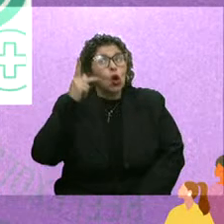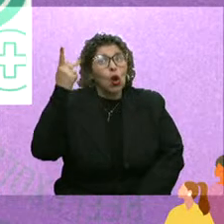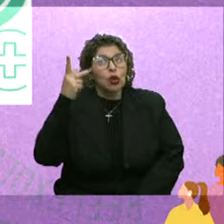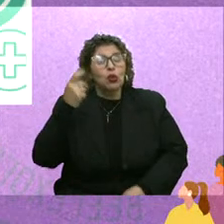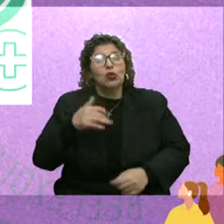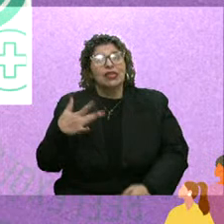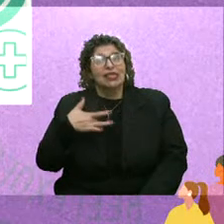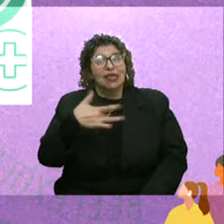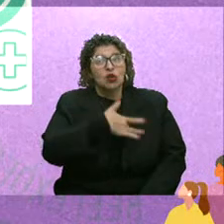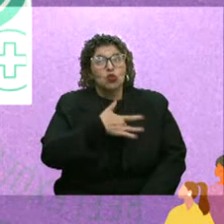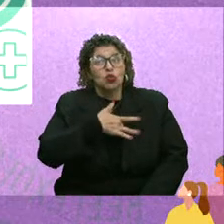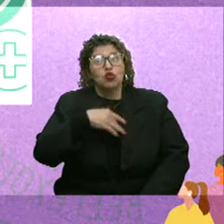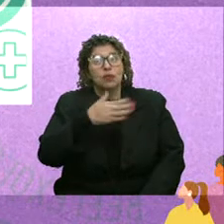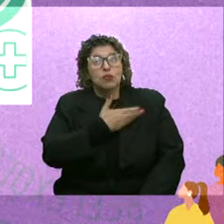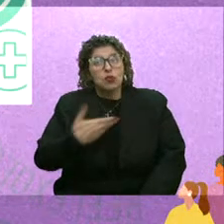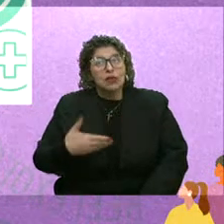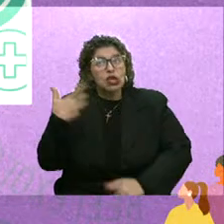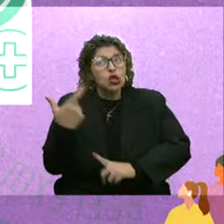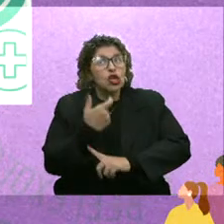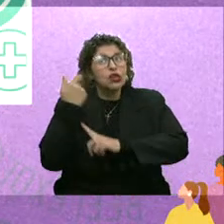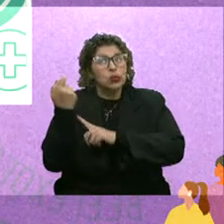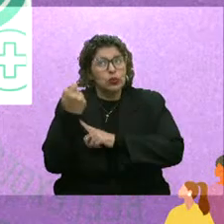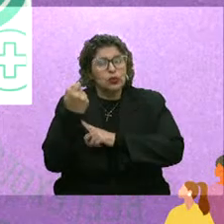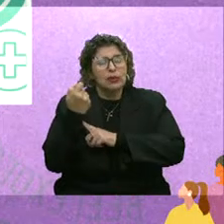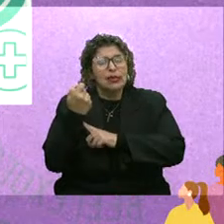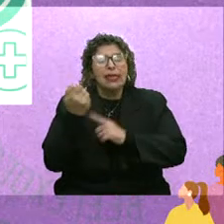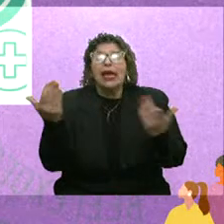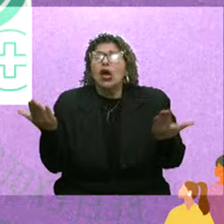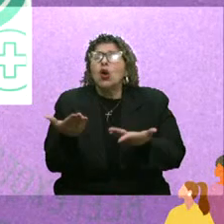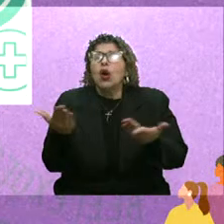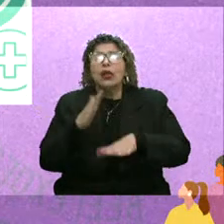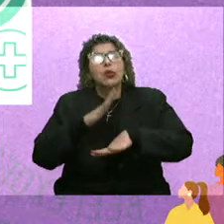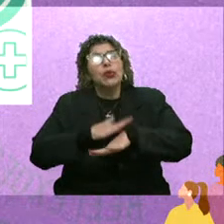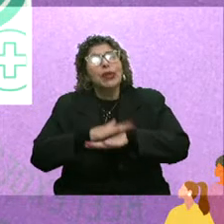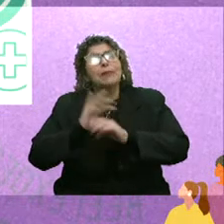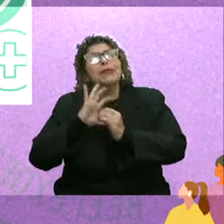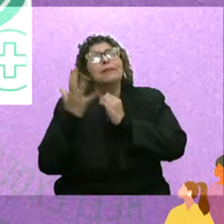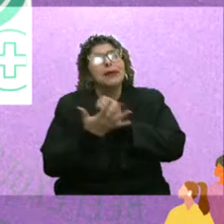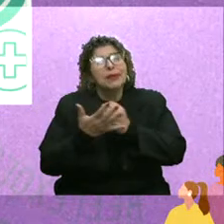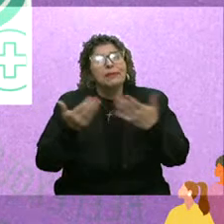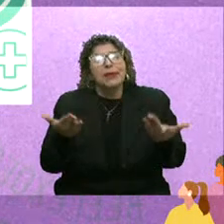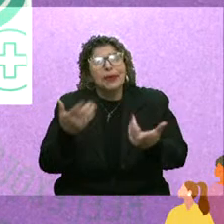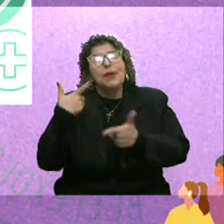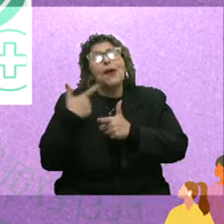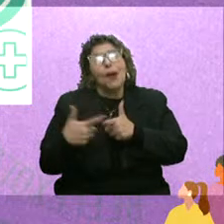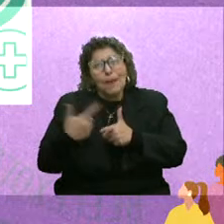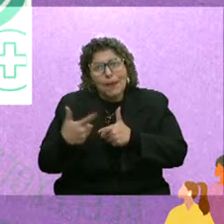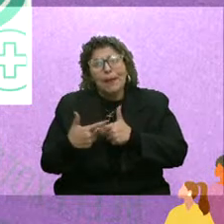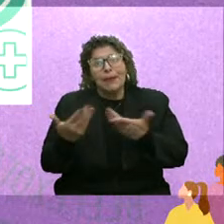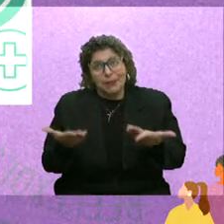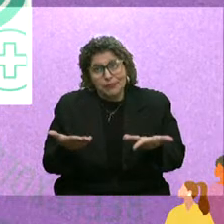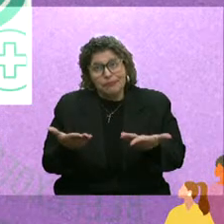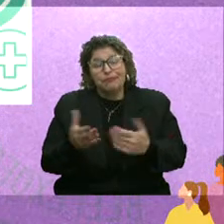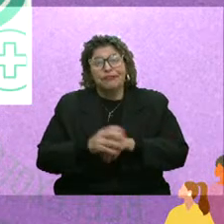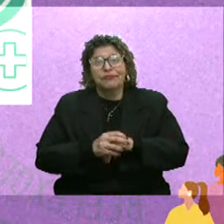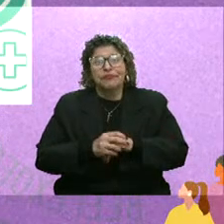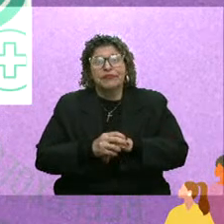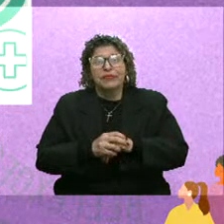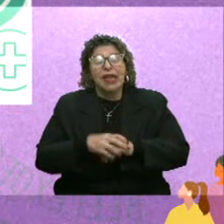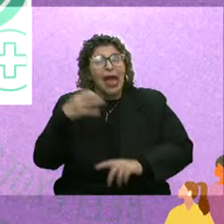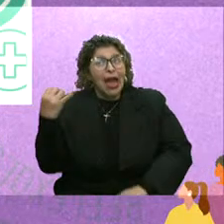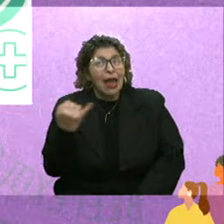pública no Rio Grande do Sul. Tá. E durante a pandemia, qual o problema? Né? Vamos pensar na pandemia.